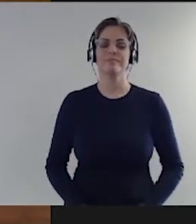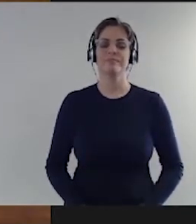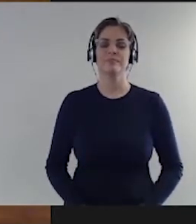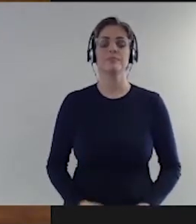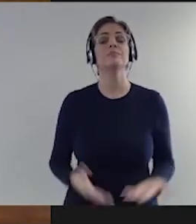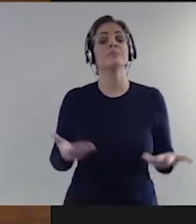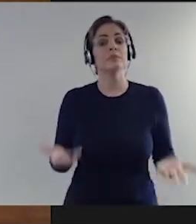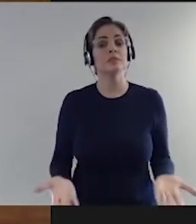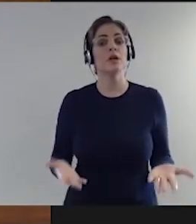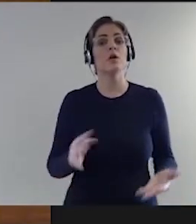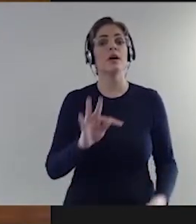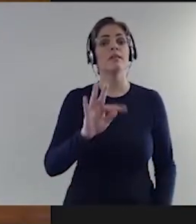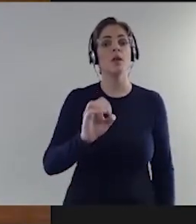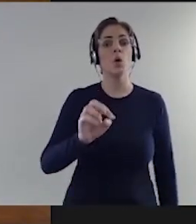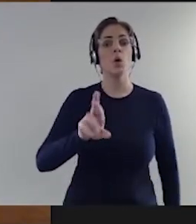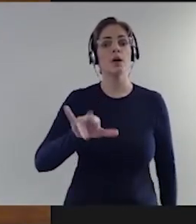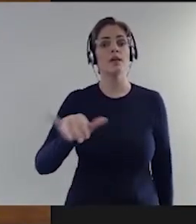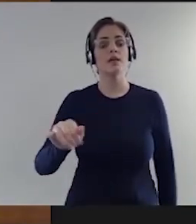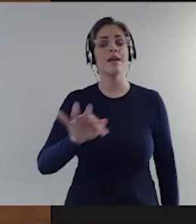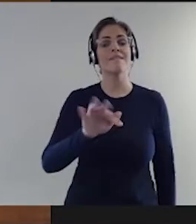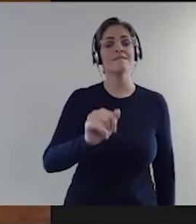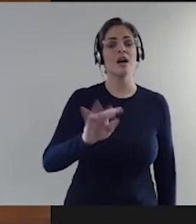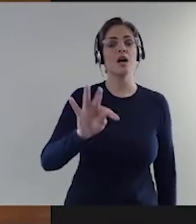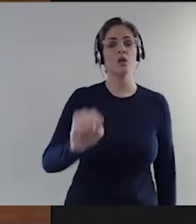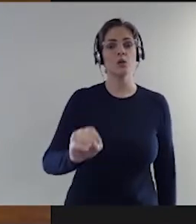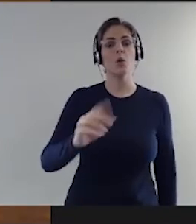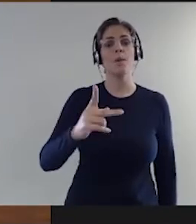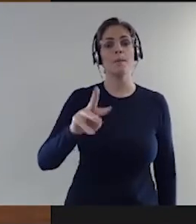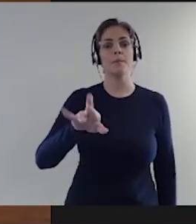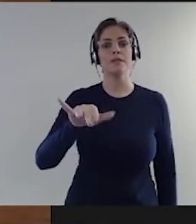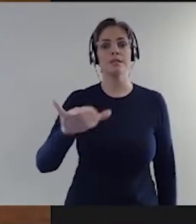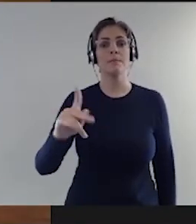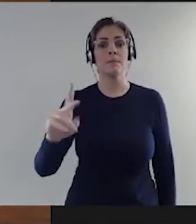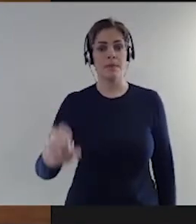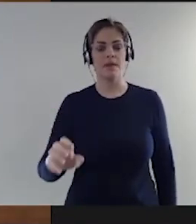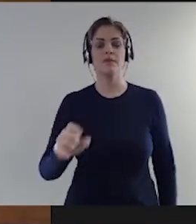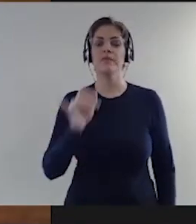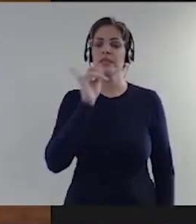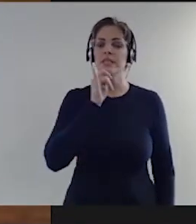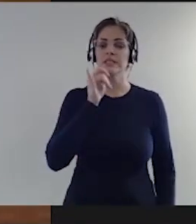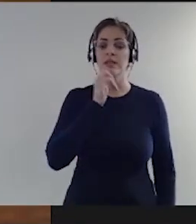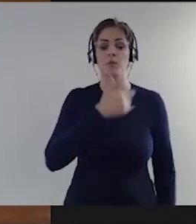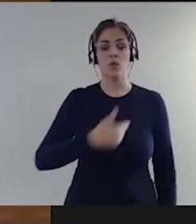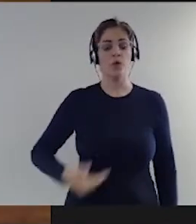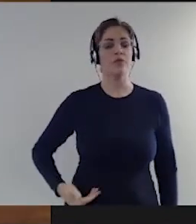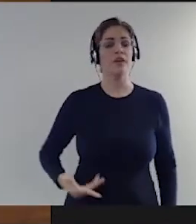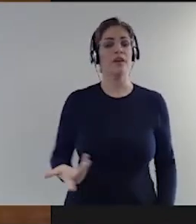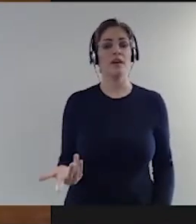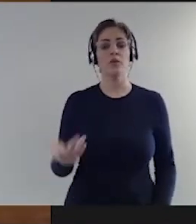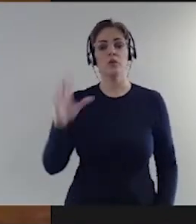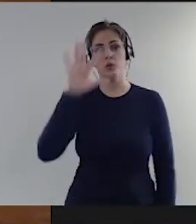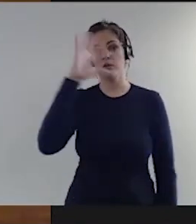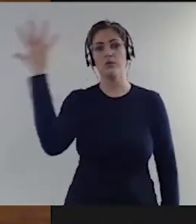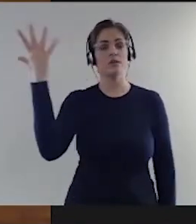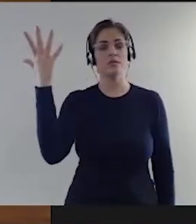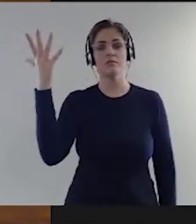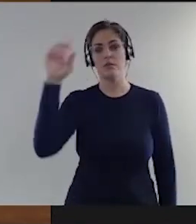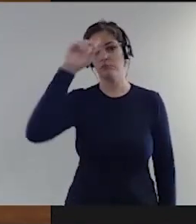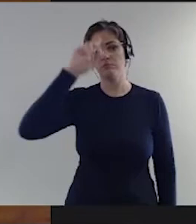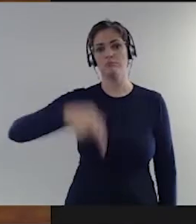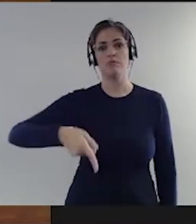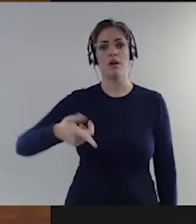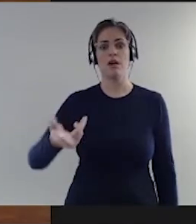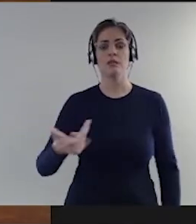do fato do príncipe, das situações em que, pelo poder estatal, são tomadas